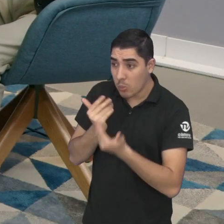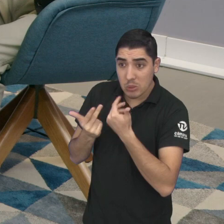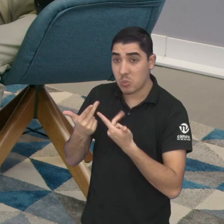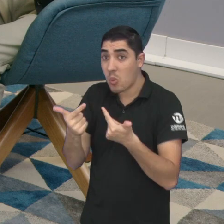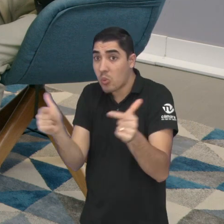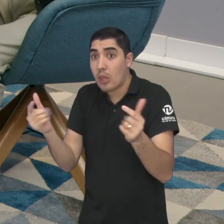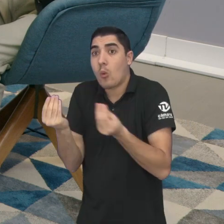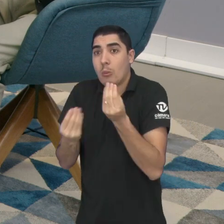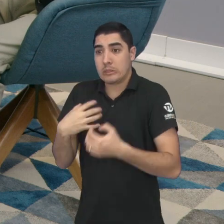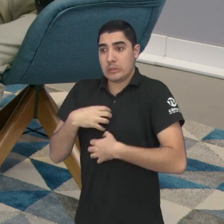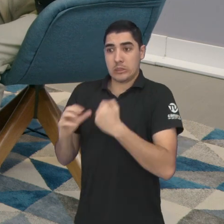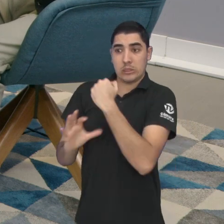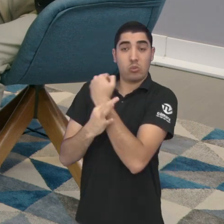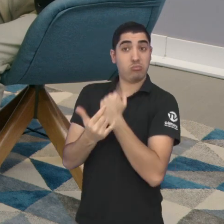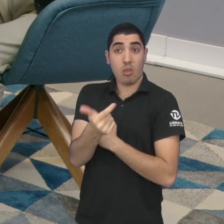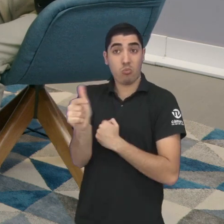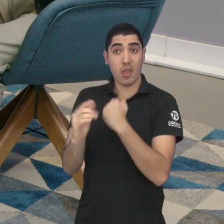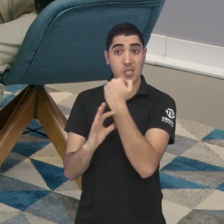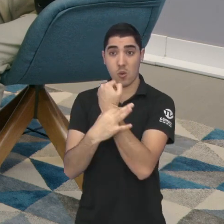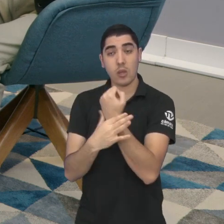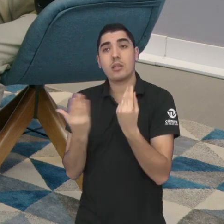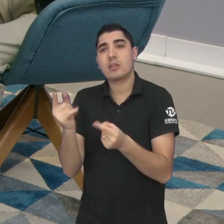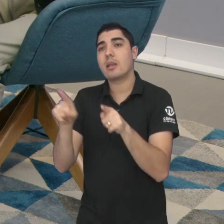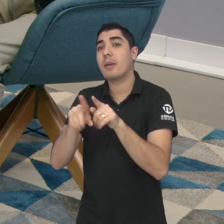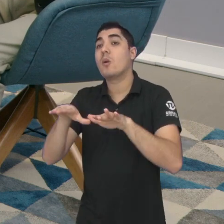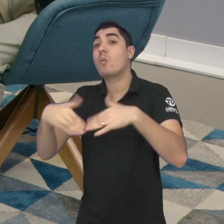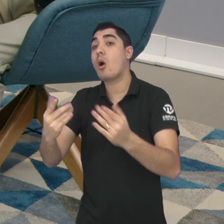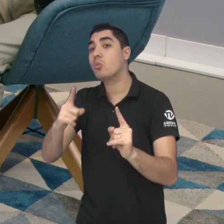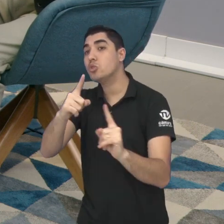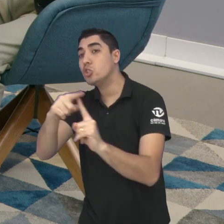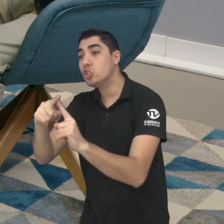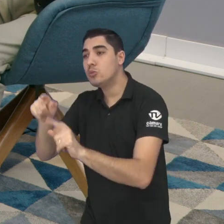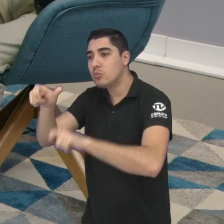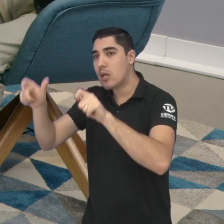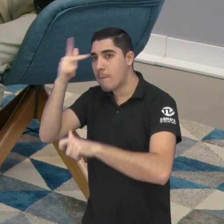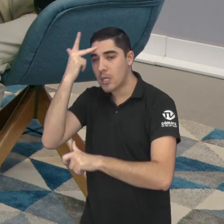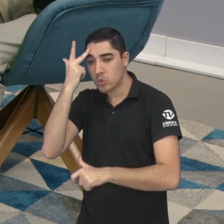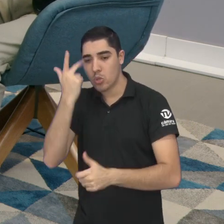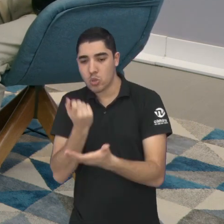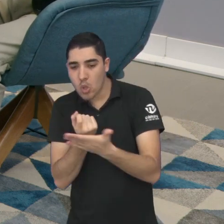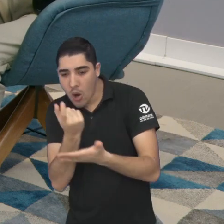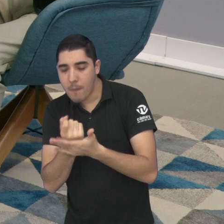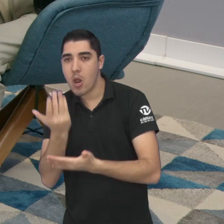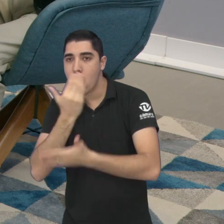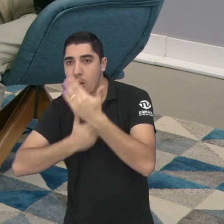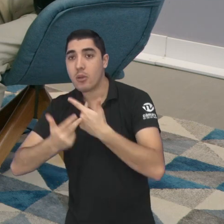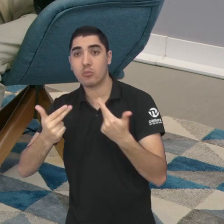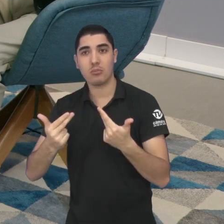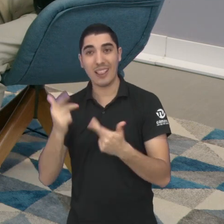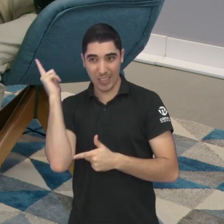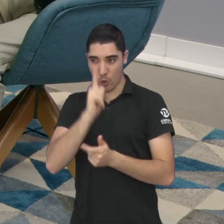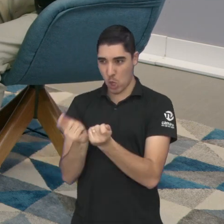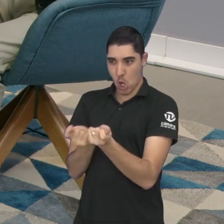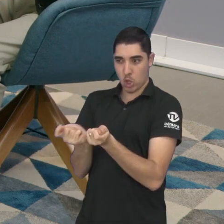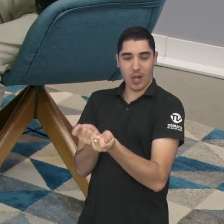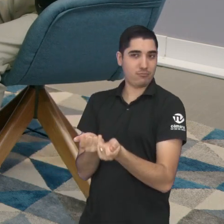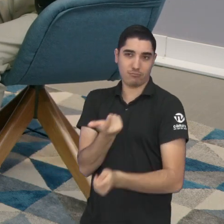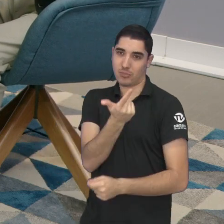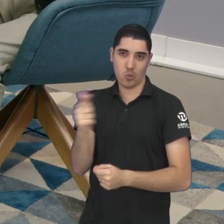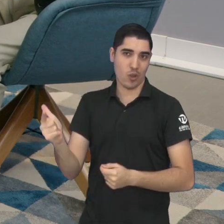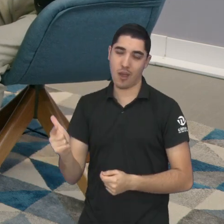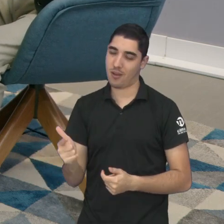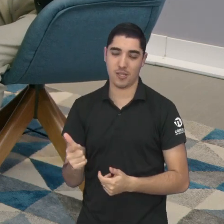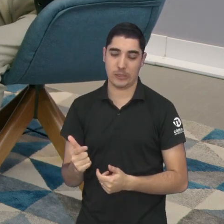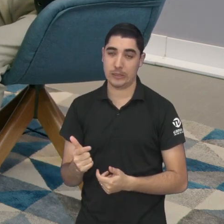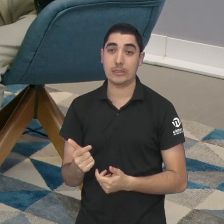tem também o tipo de consumo que as pessoas estão fazendo. Isso aí não é controlado. Esses produtos que são